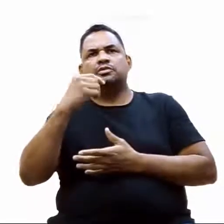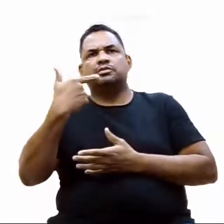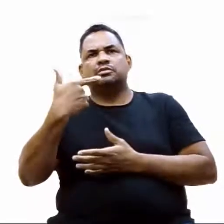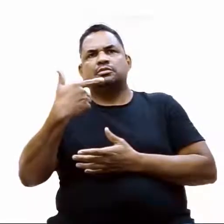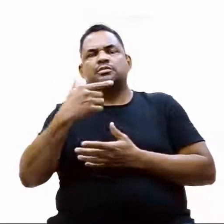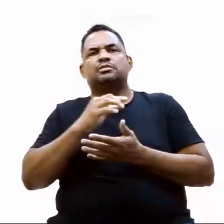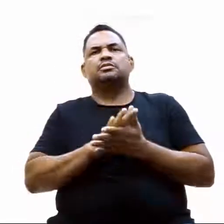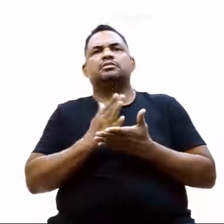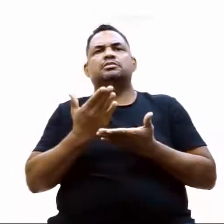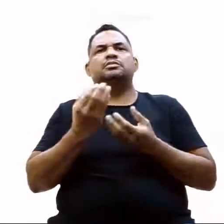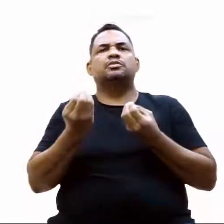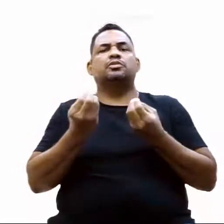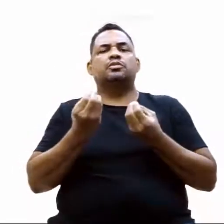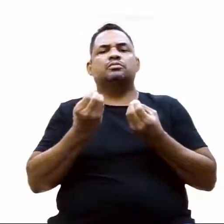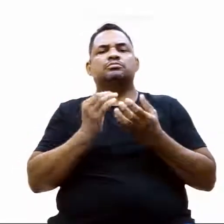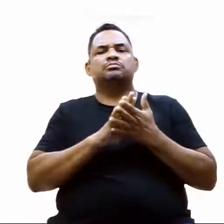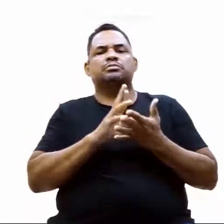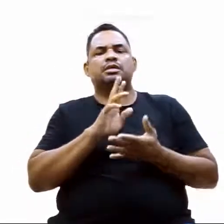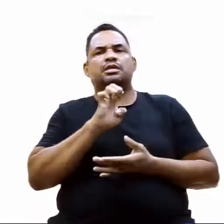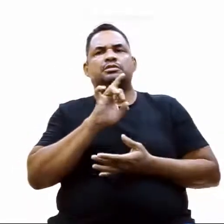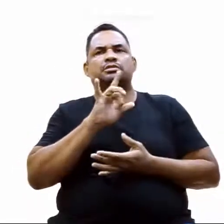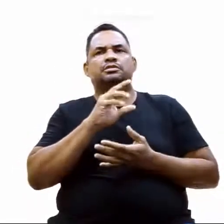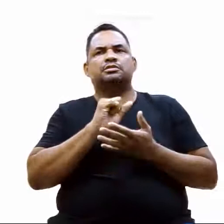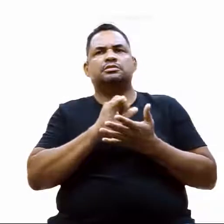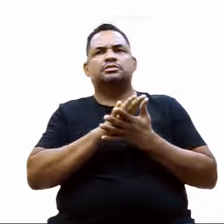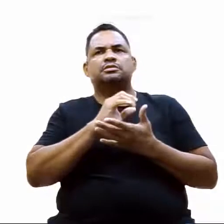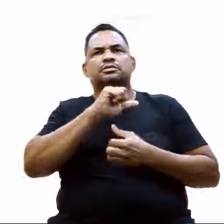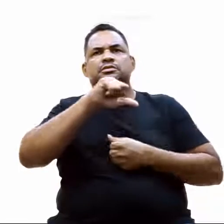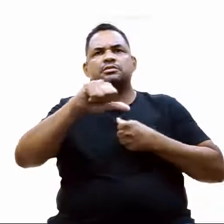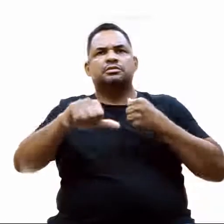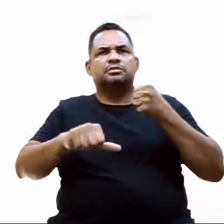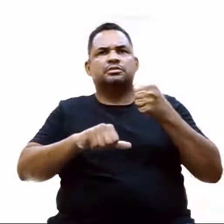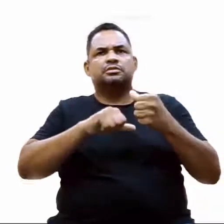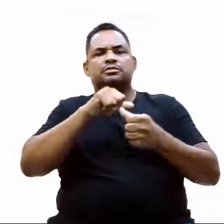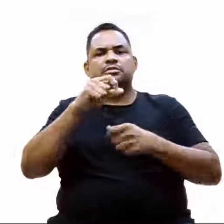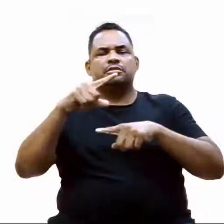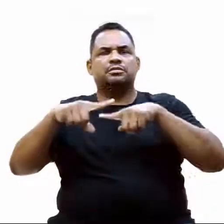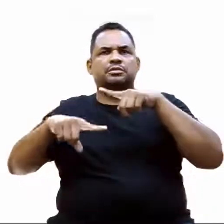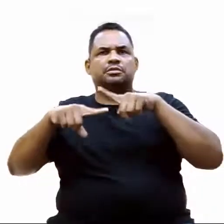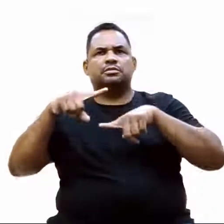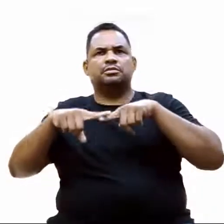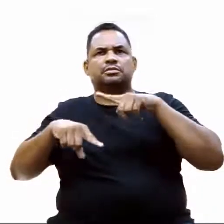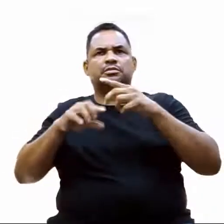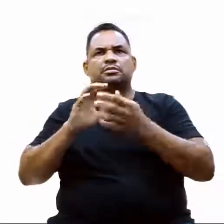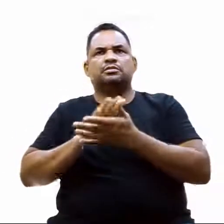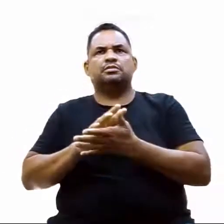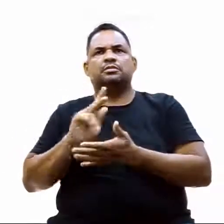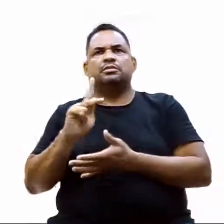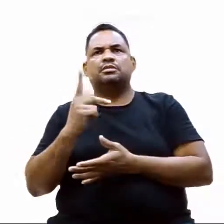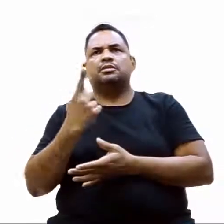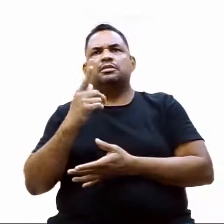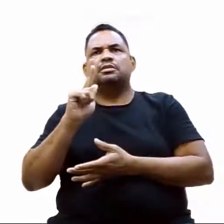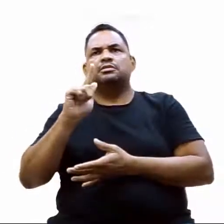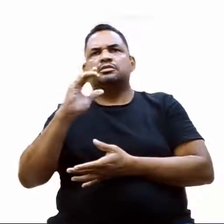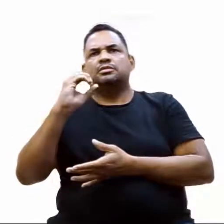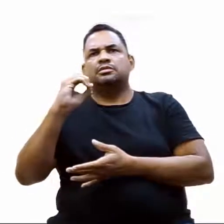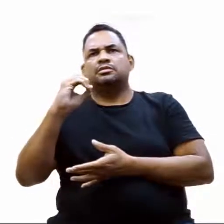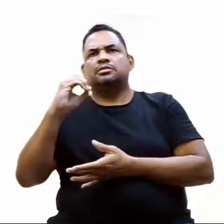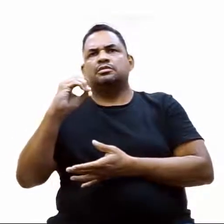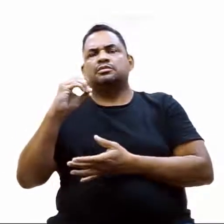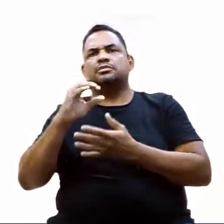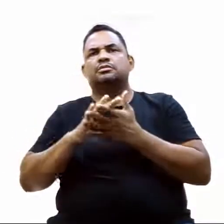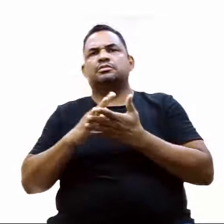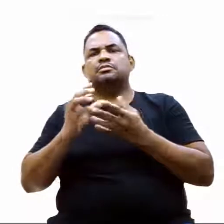Logicamente, como reagentes, essas substâncias vão se transformar em produto do óxido de mercúrio. A massa que